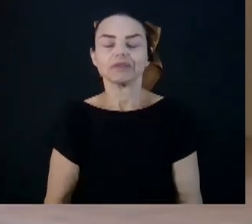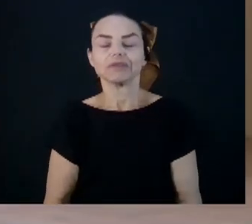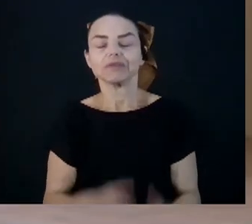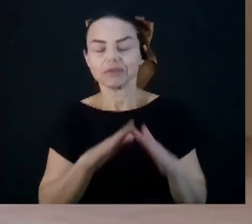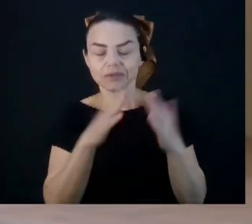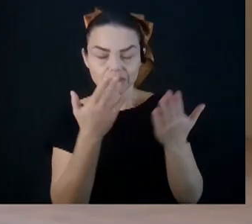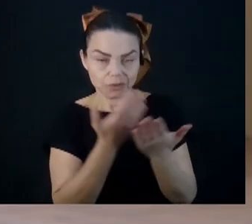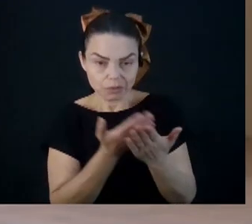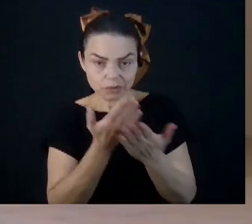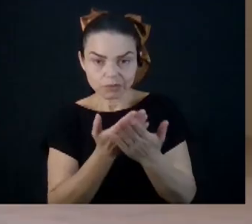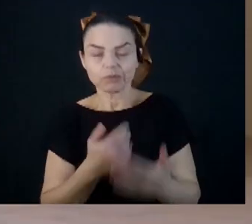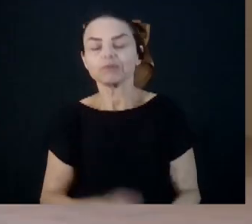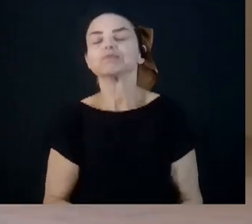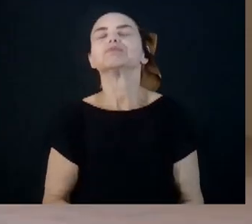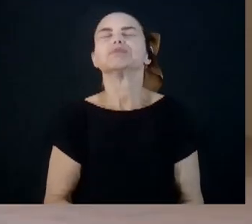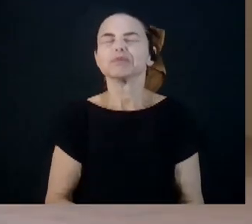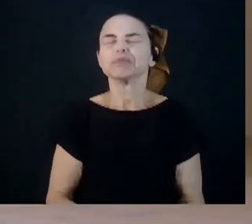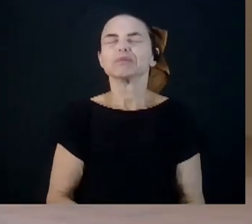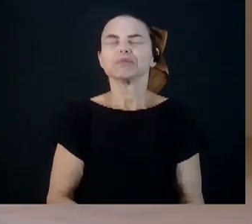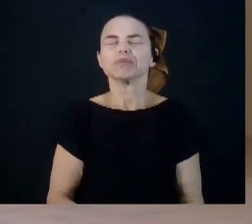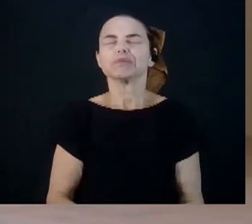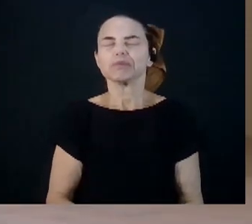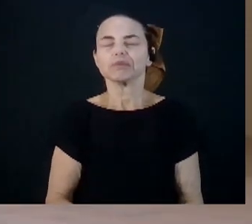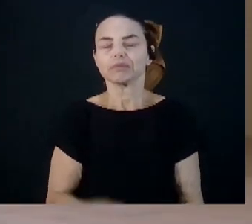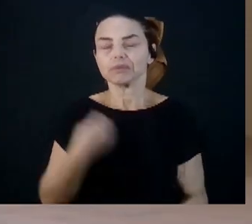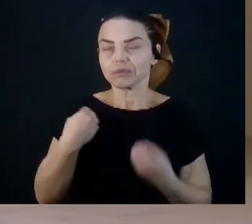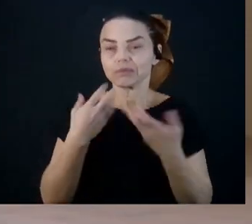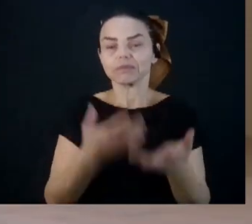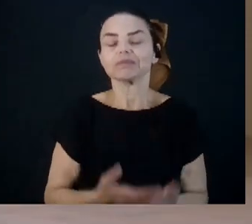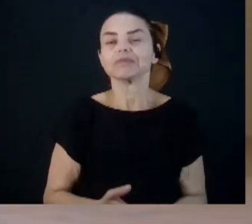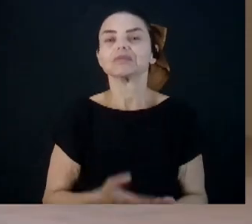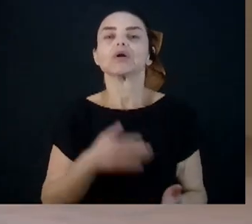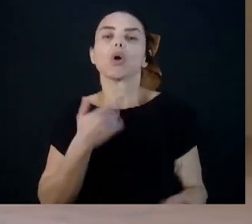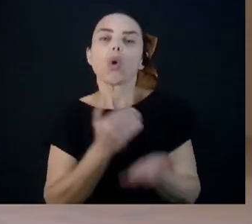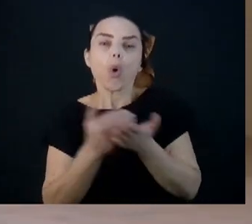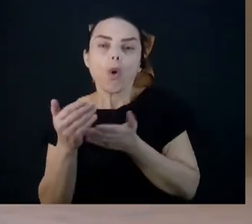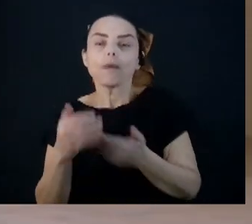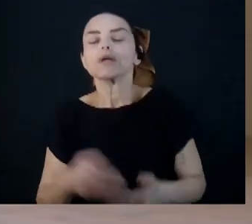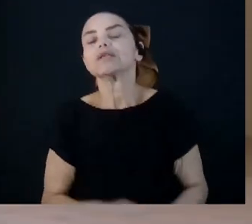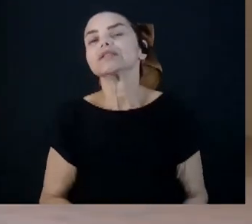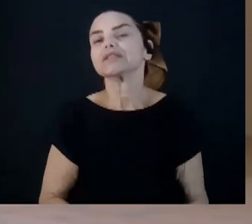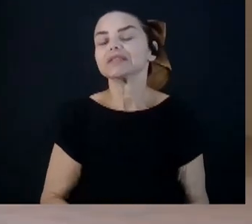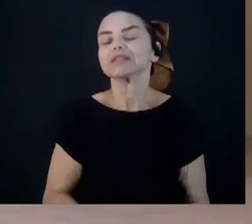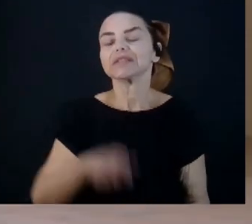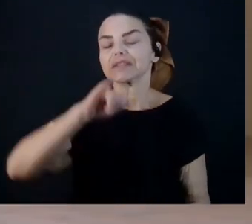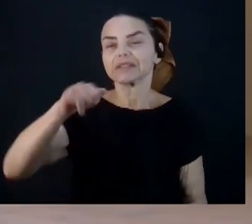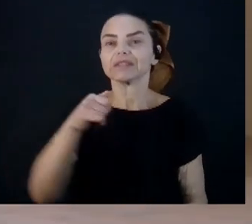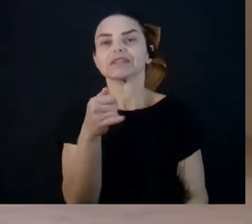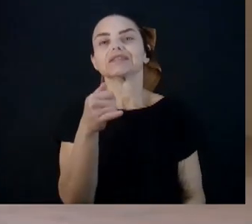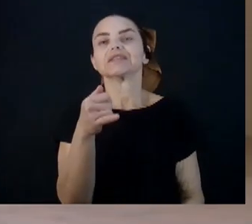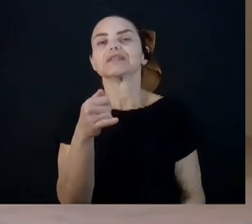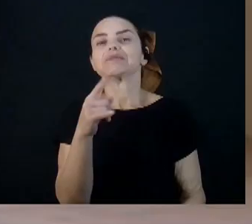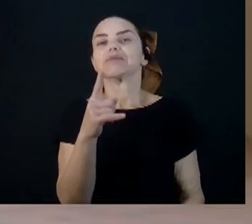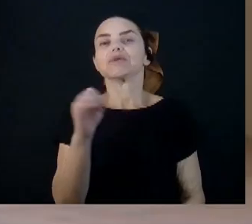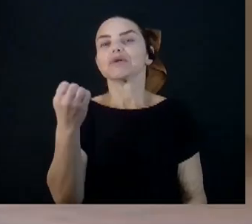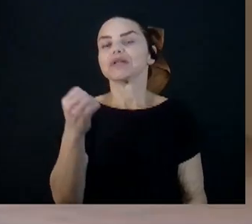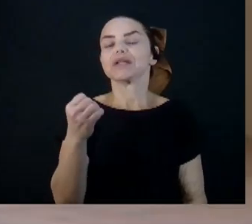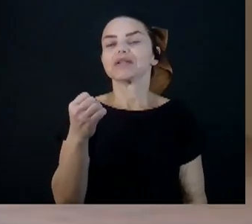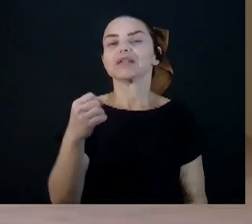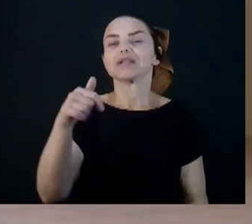E aí foi dado a largada, vamos dizer assim, em janeiro de 1879.